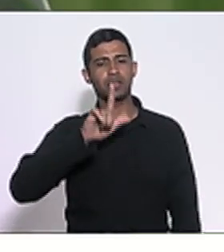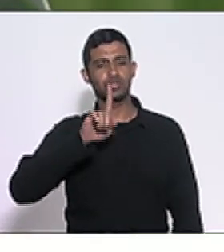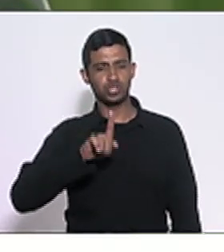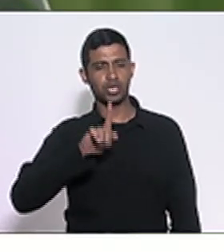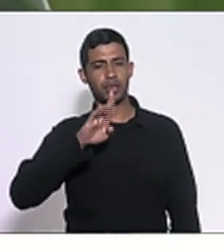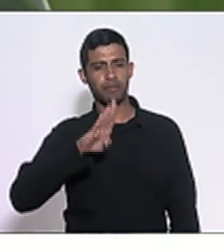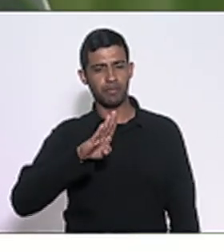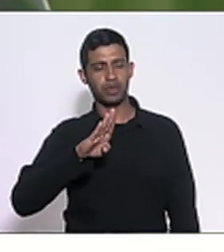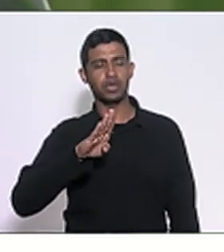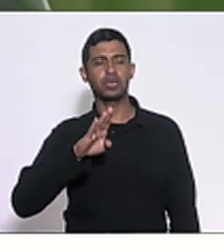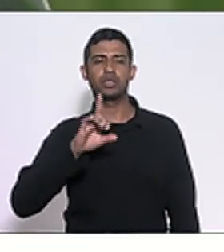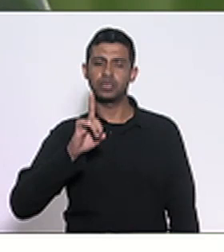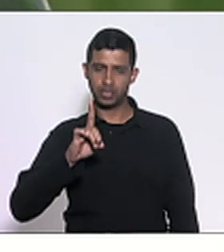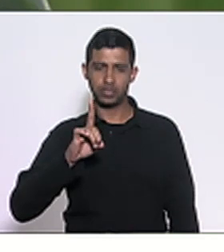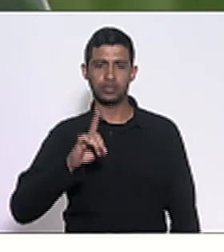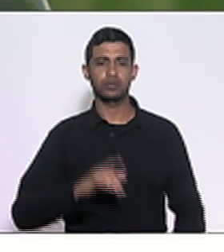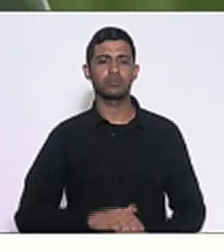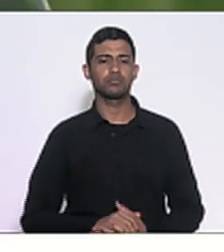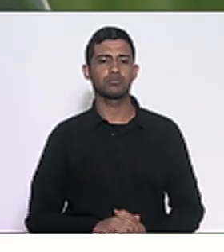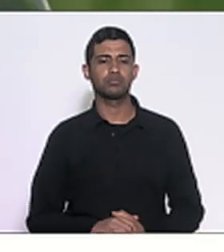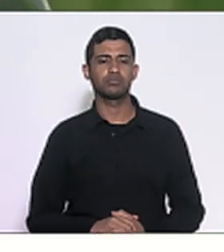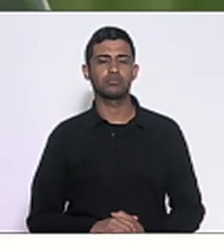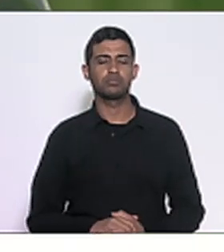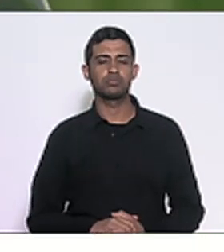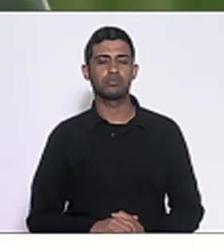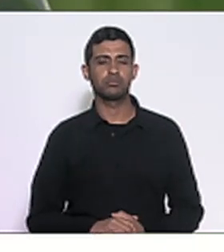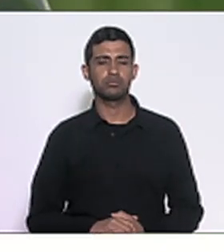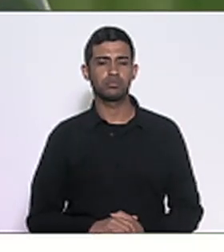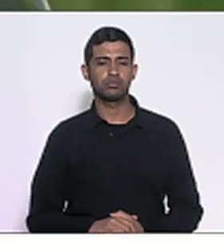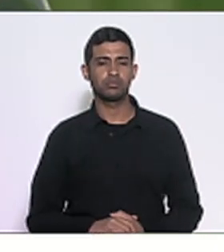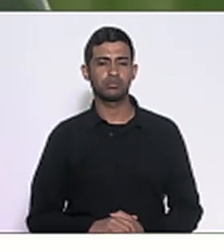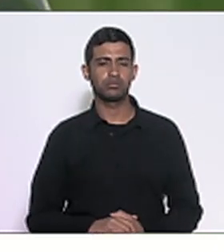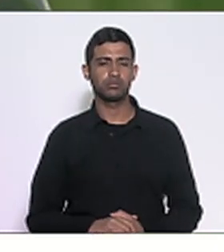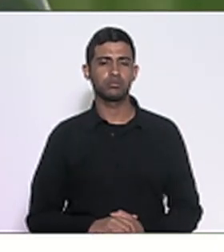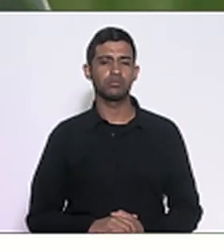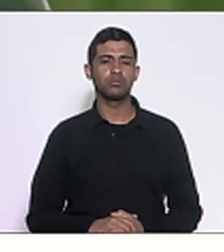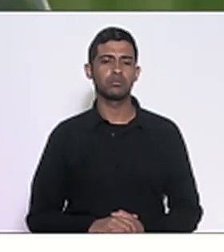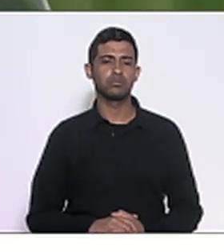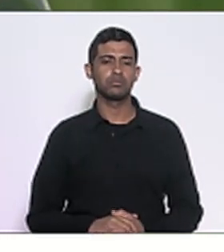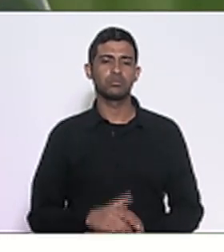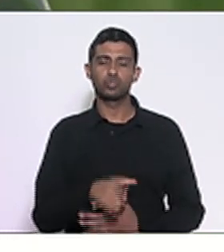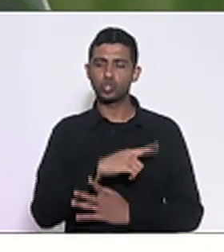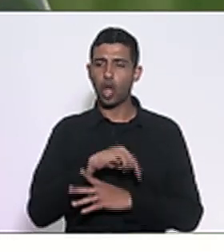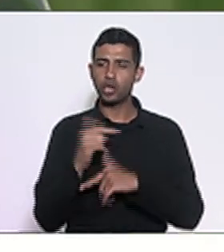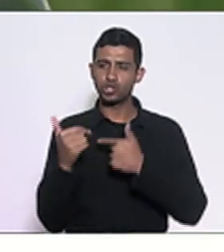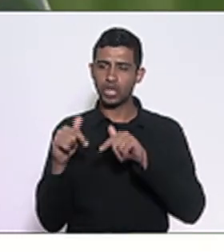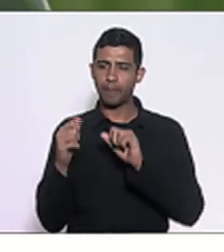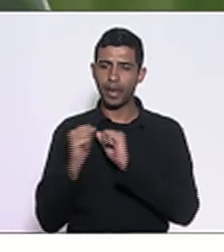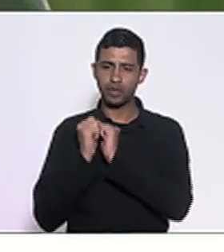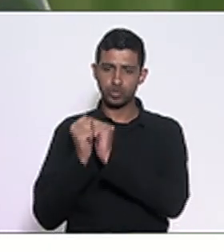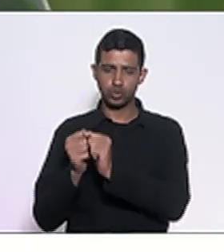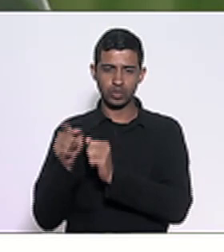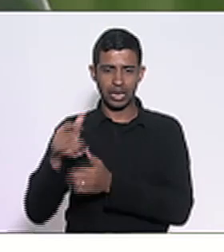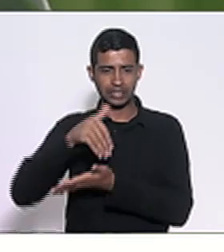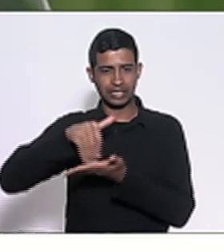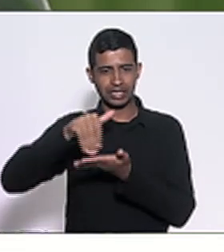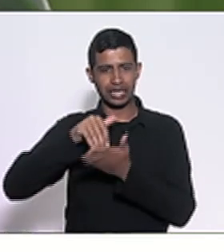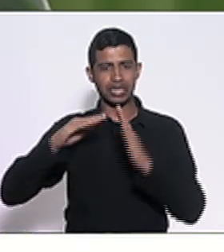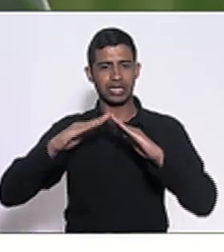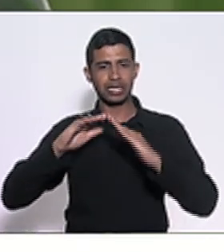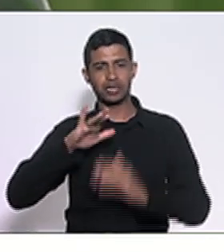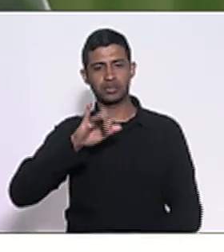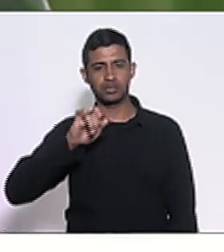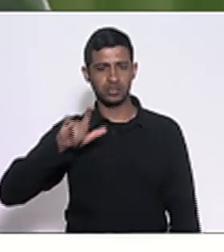de Dados. Estamos em tratativas com a Secretaria da Casa Civil e com a Subsecretaria de TIC, para agora,